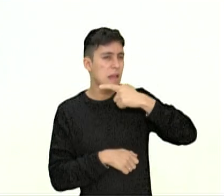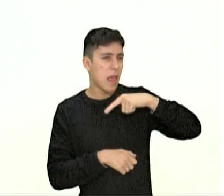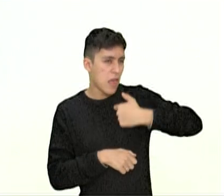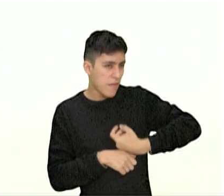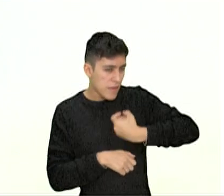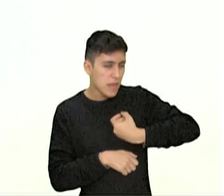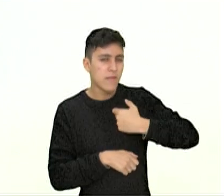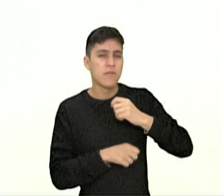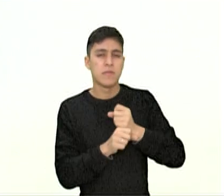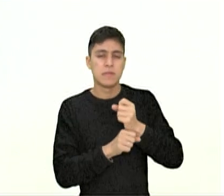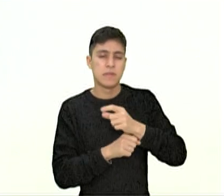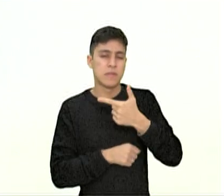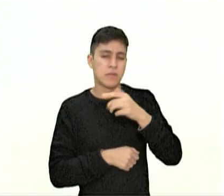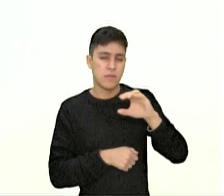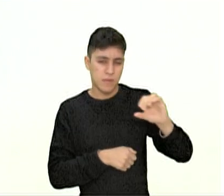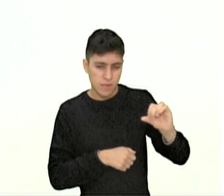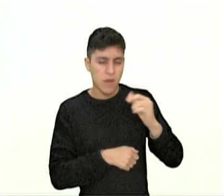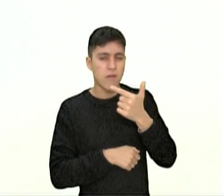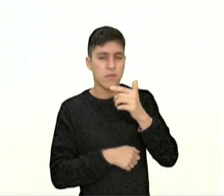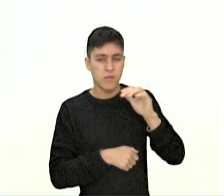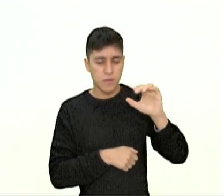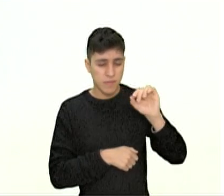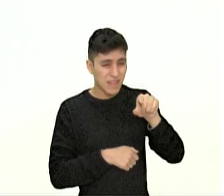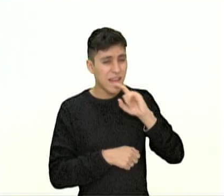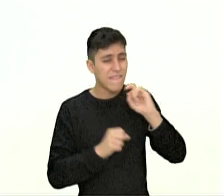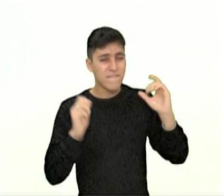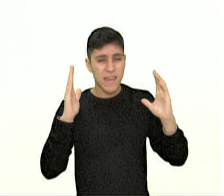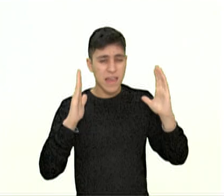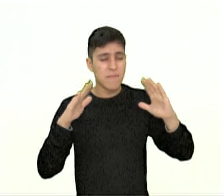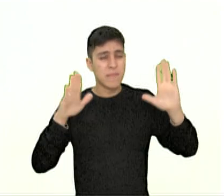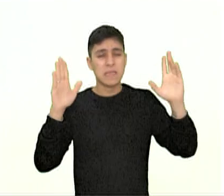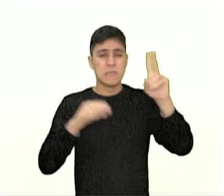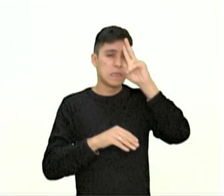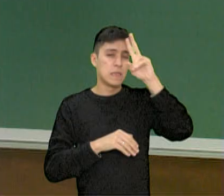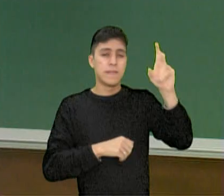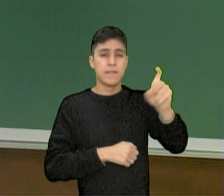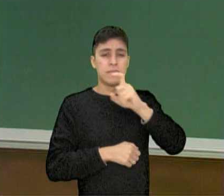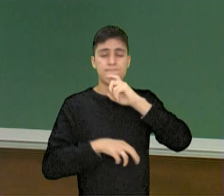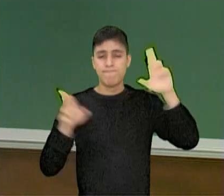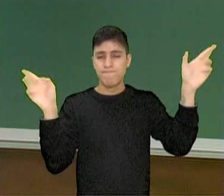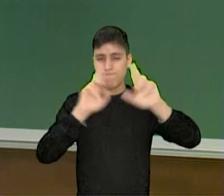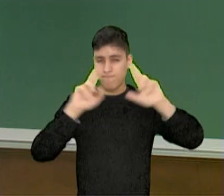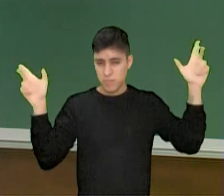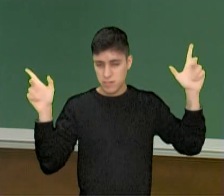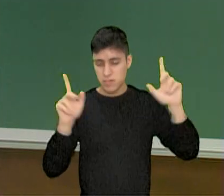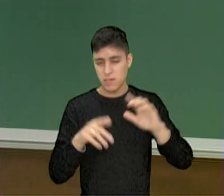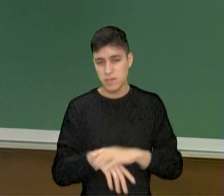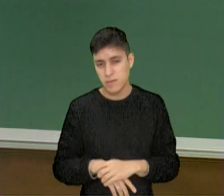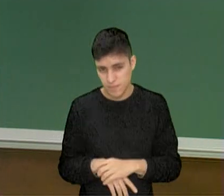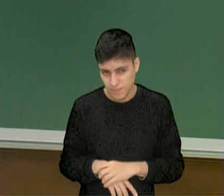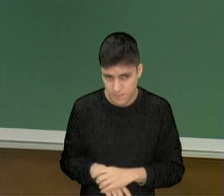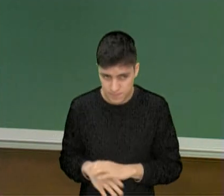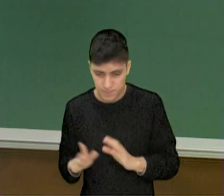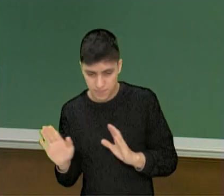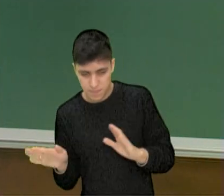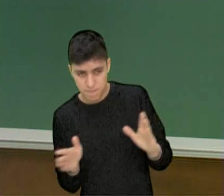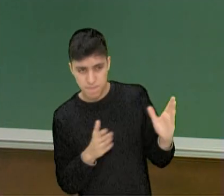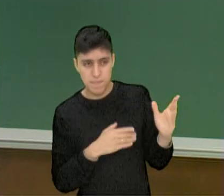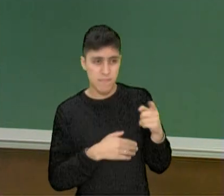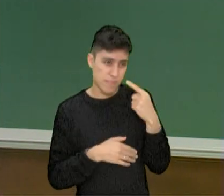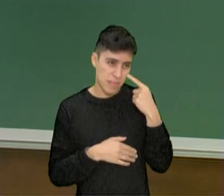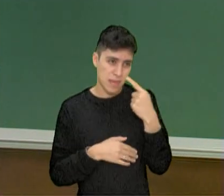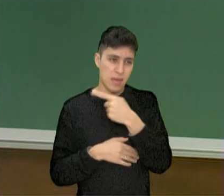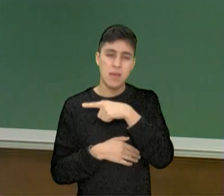o inverno de 2009-2010 foi muito frio, nada comum, incomum, né, de tão frio. Aqui nós